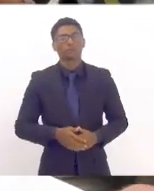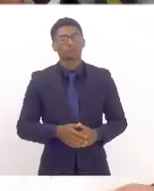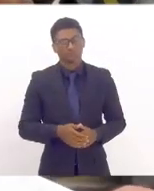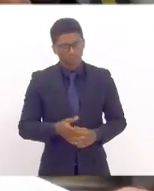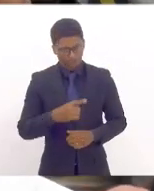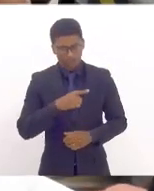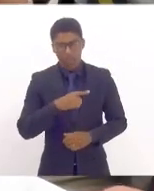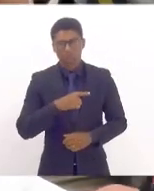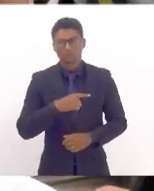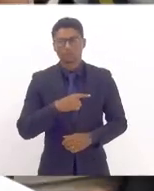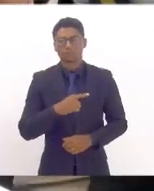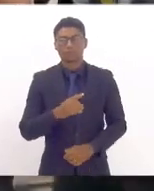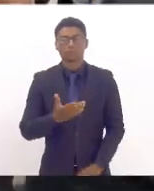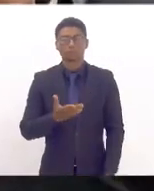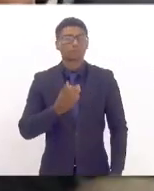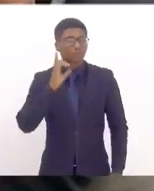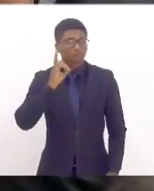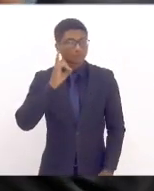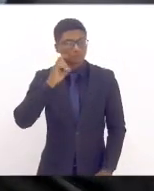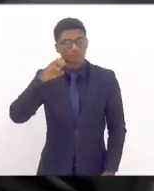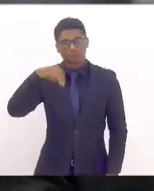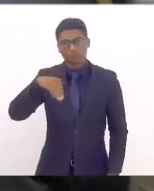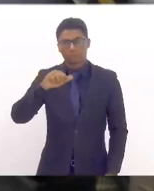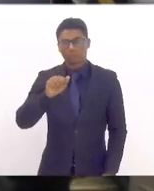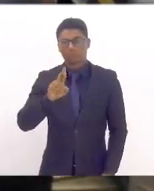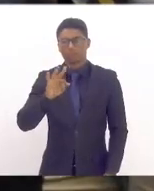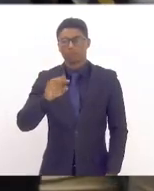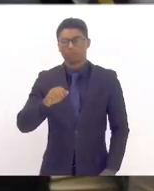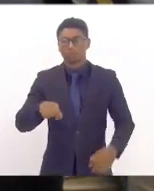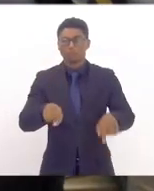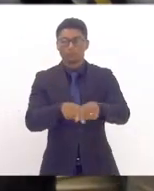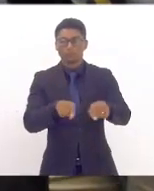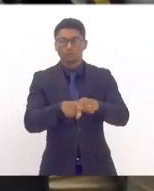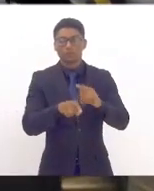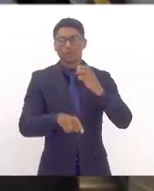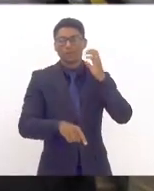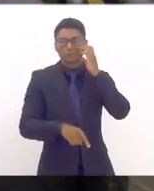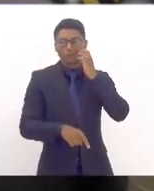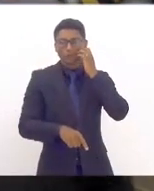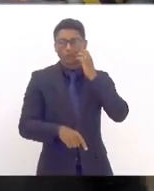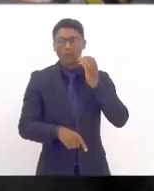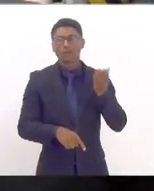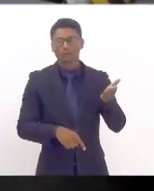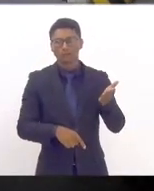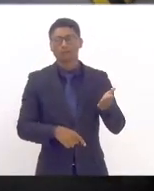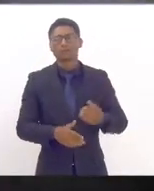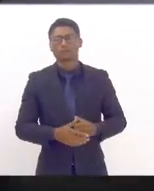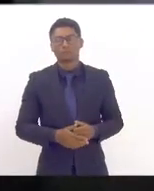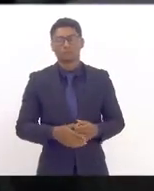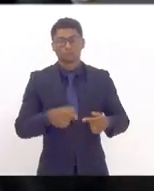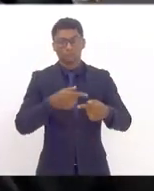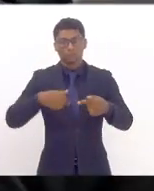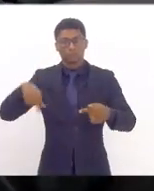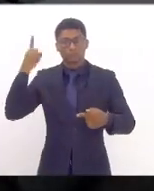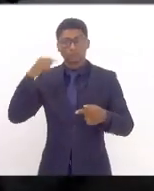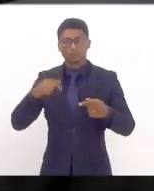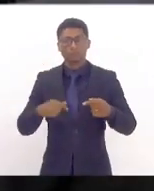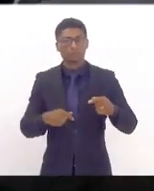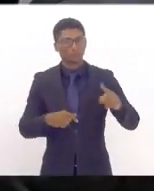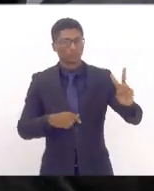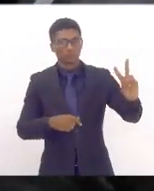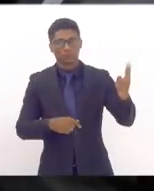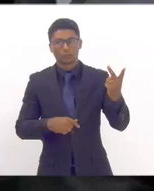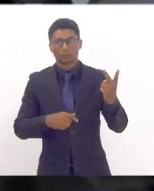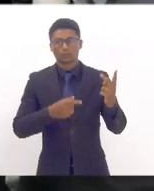com a deputada Marta Rocha e o Deputado waldeck Carneiro na semana passada no